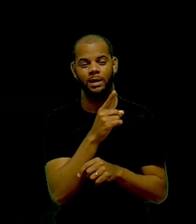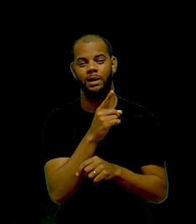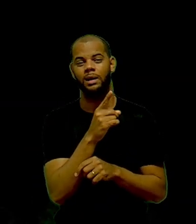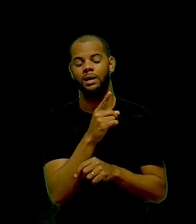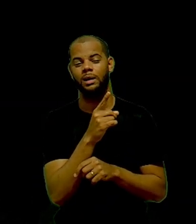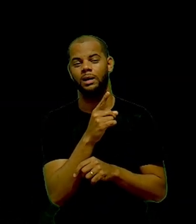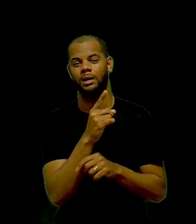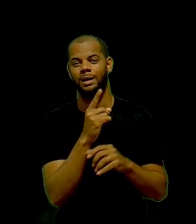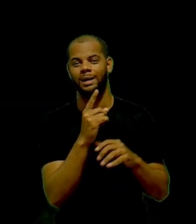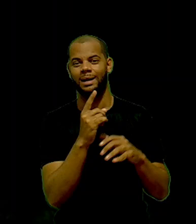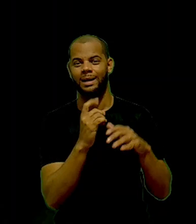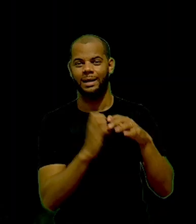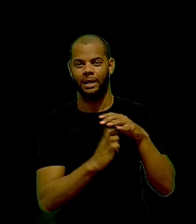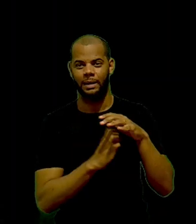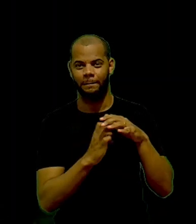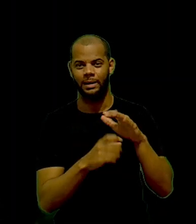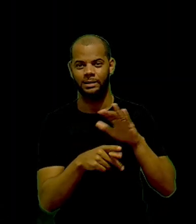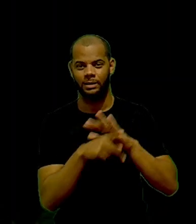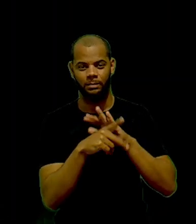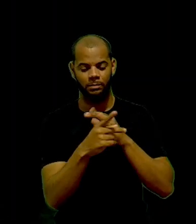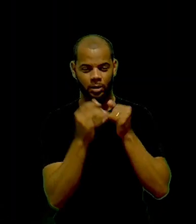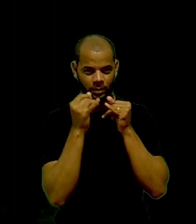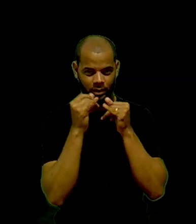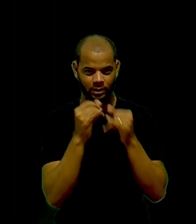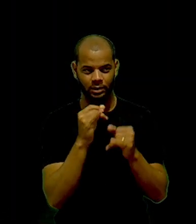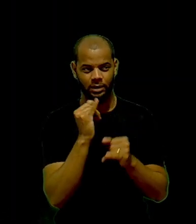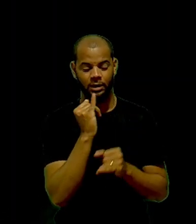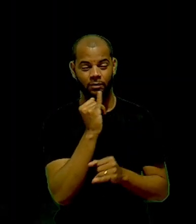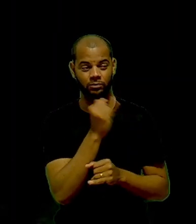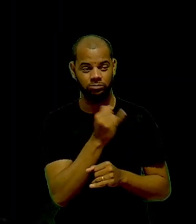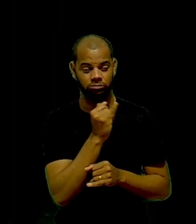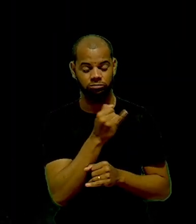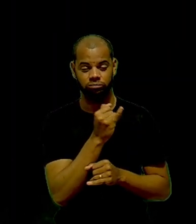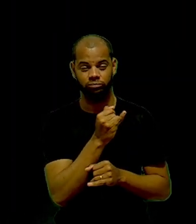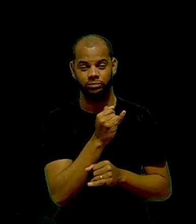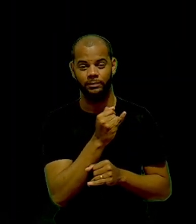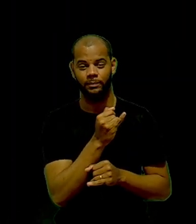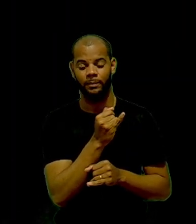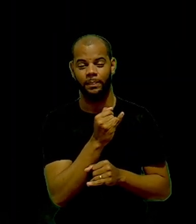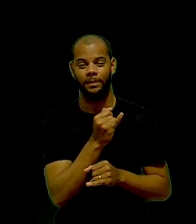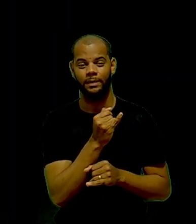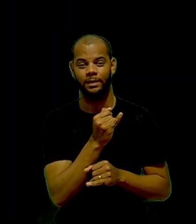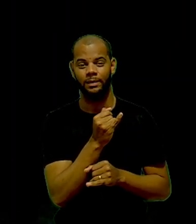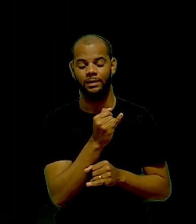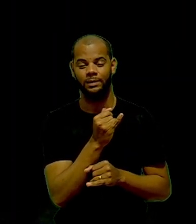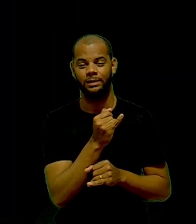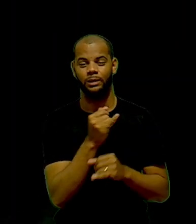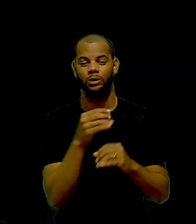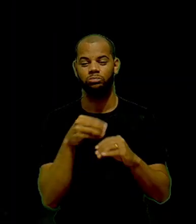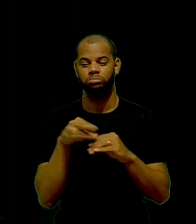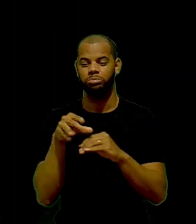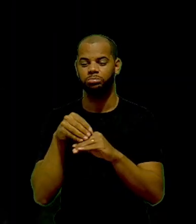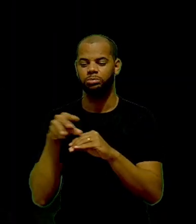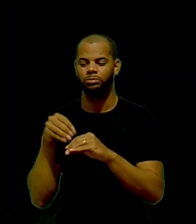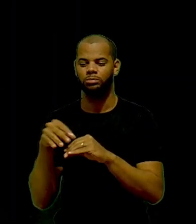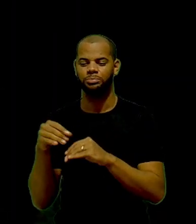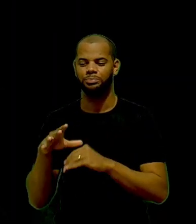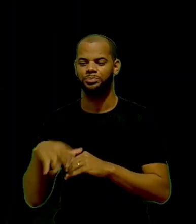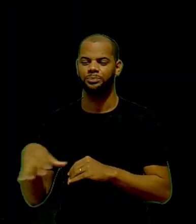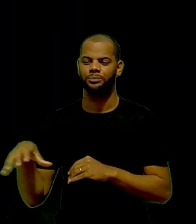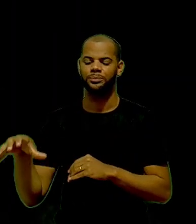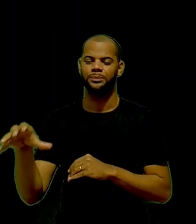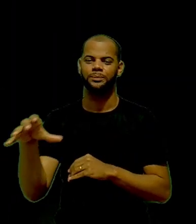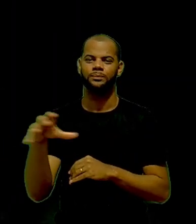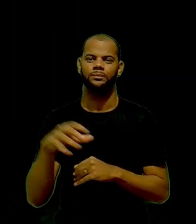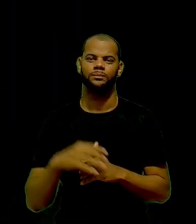essa central de pequeno porte e compensa a energia gerada em várias unidades